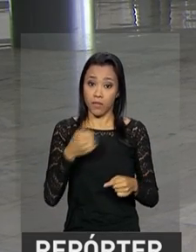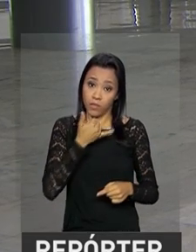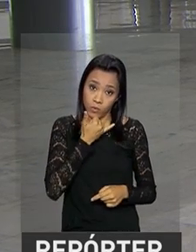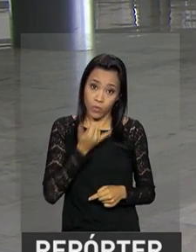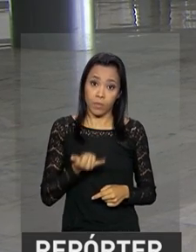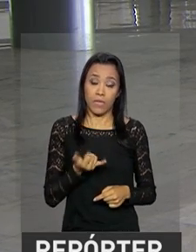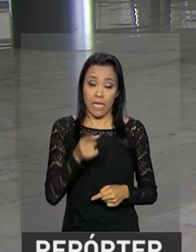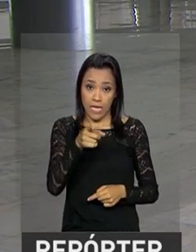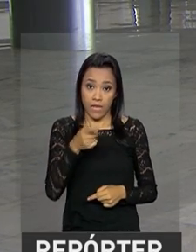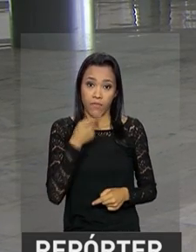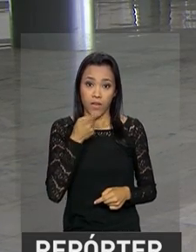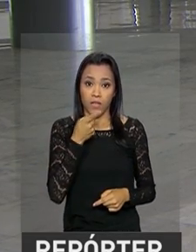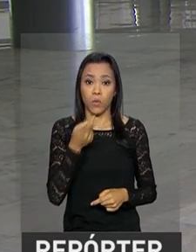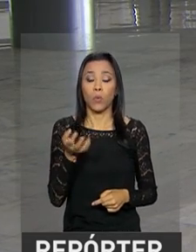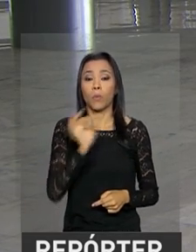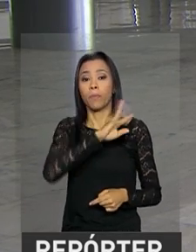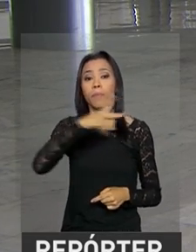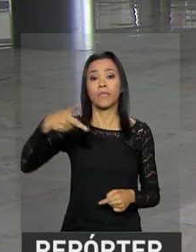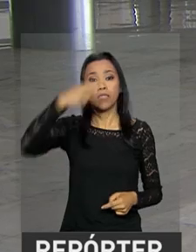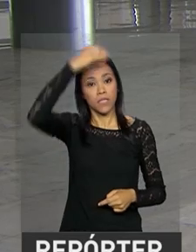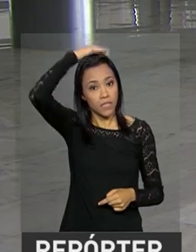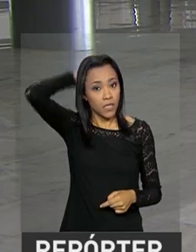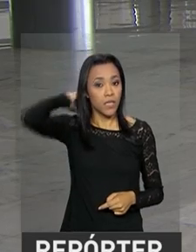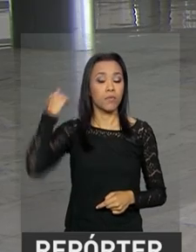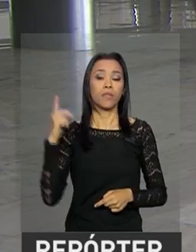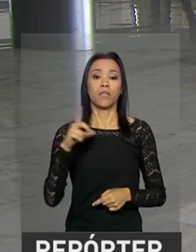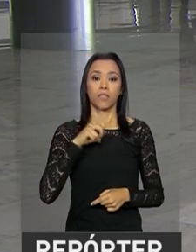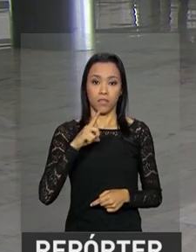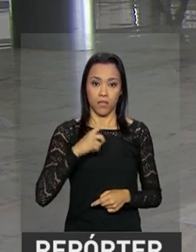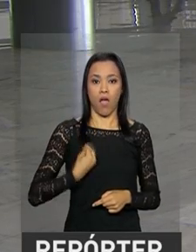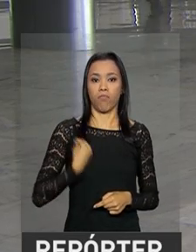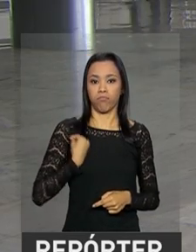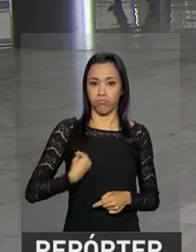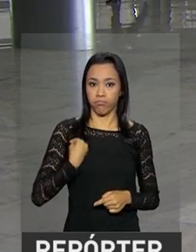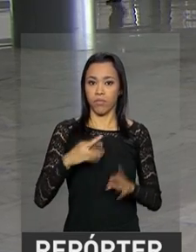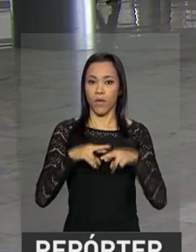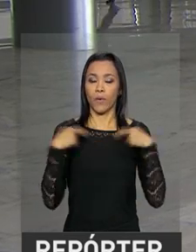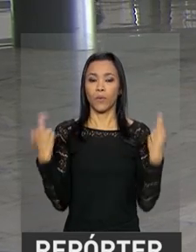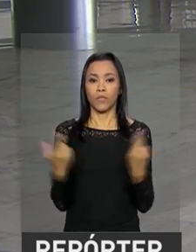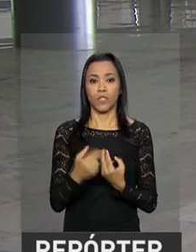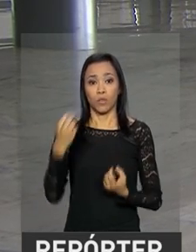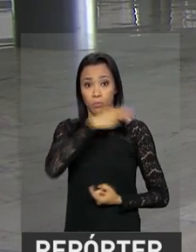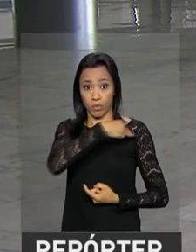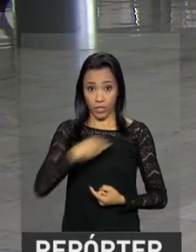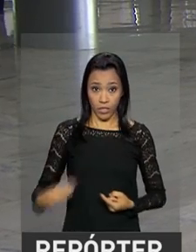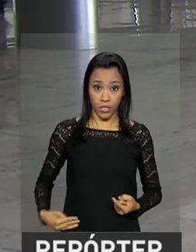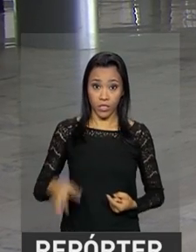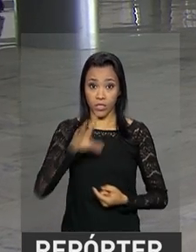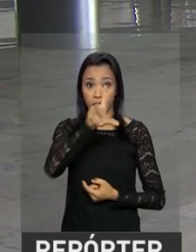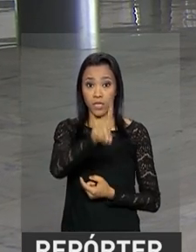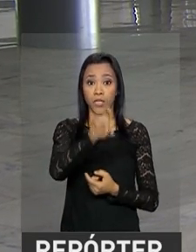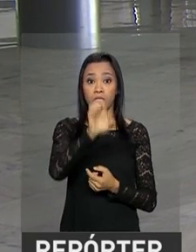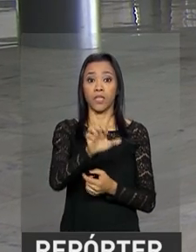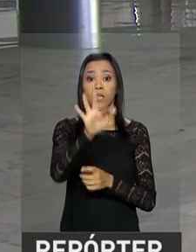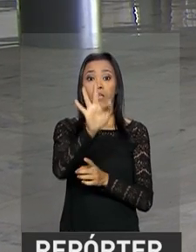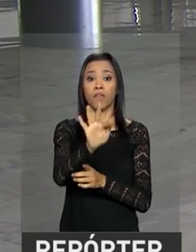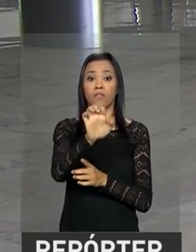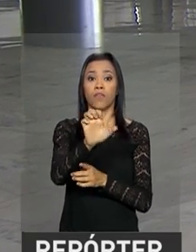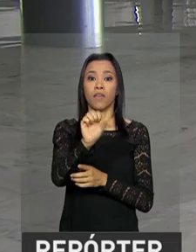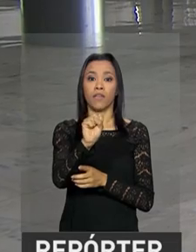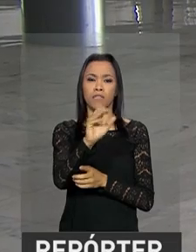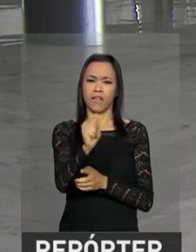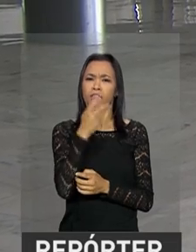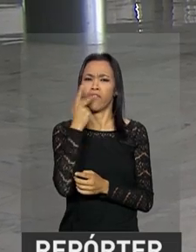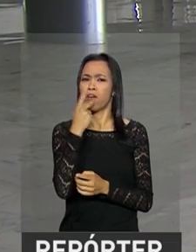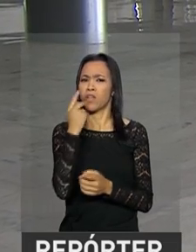perdão e nesse momento o presidente Michel Temer está reunido aqui no Palácio do Planalto com o ministro da Defesa Raul jungman eles conversam sobre